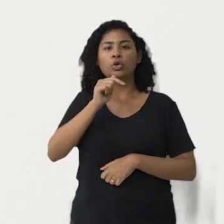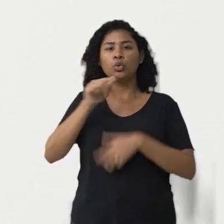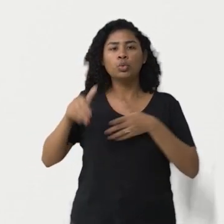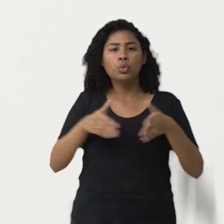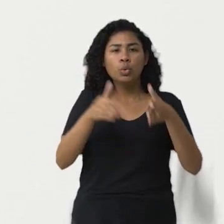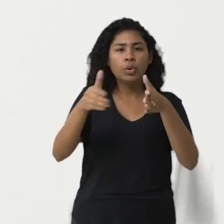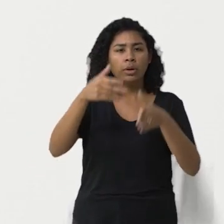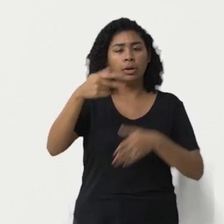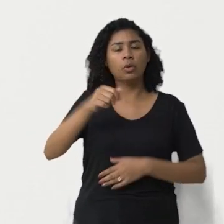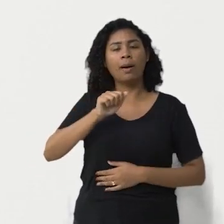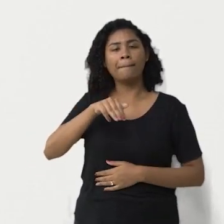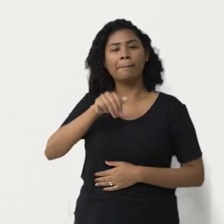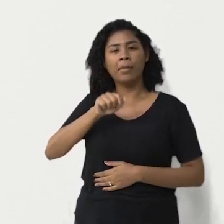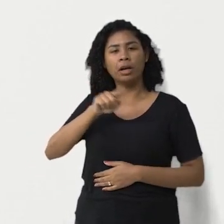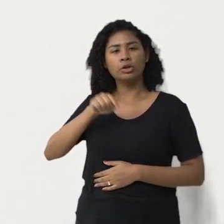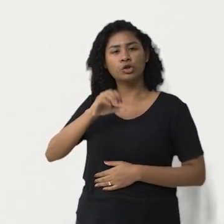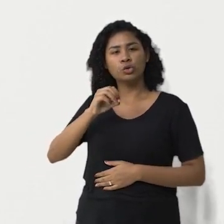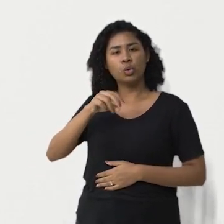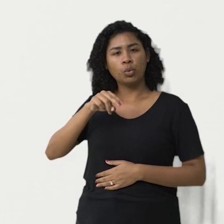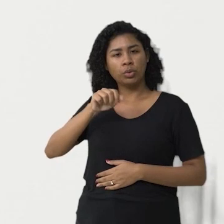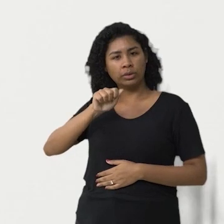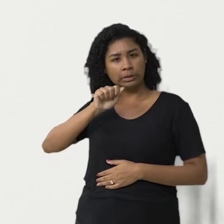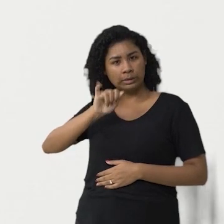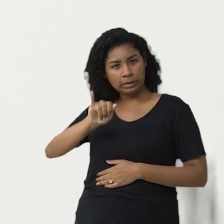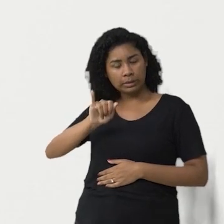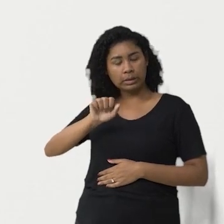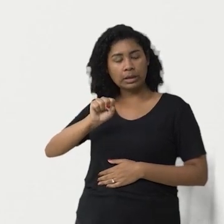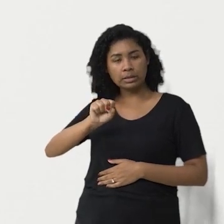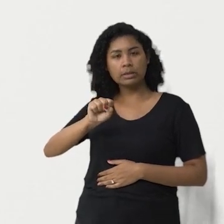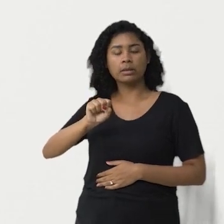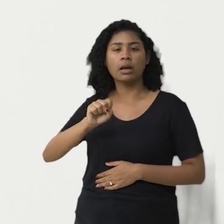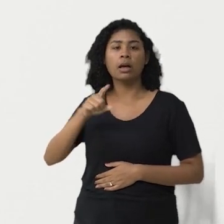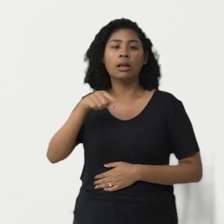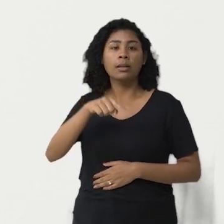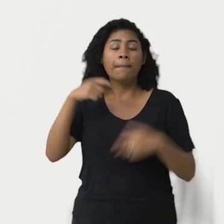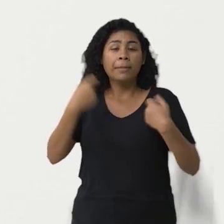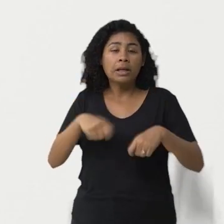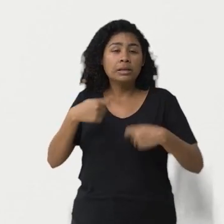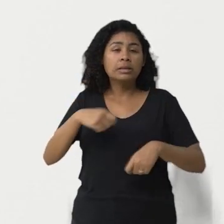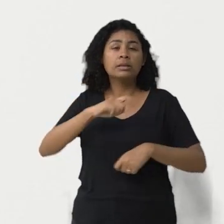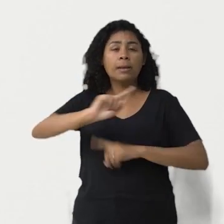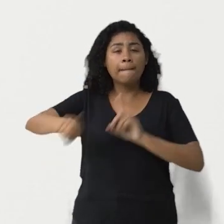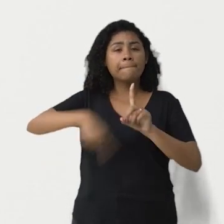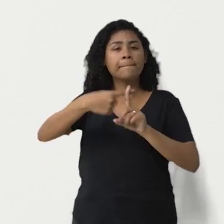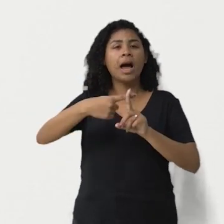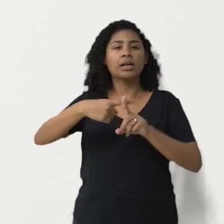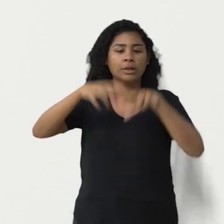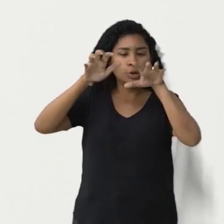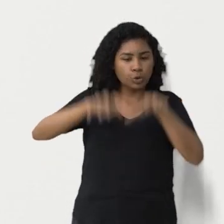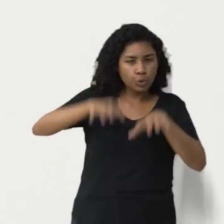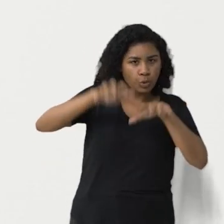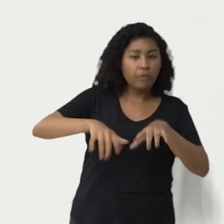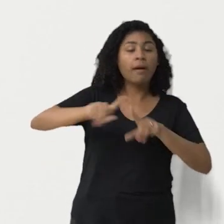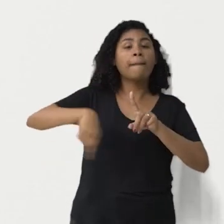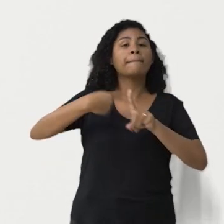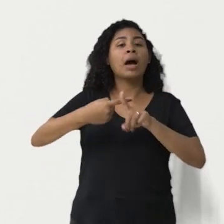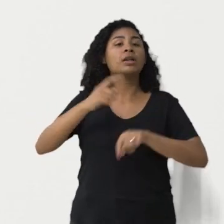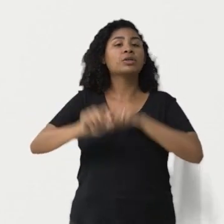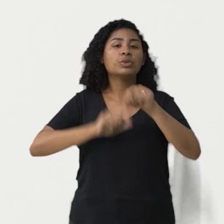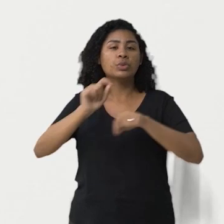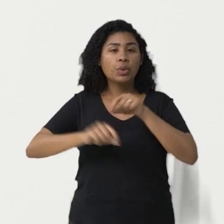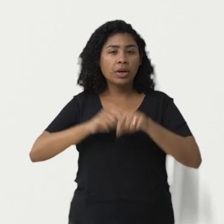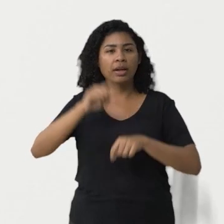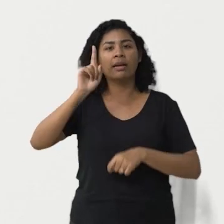ele depende em parte também do derretimento de neve dos Andes,